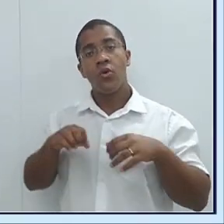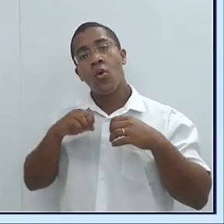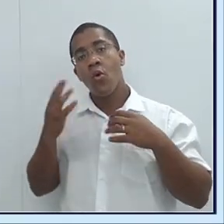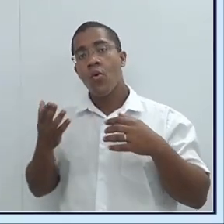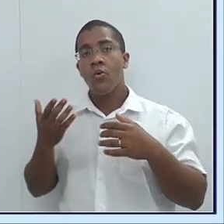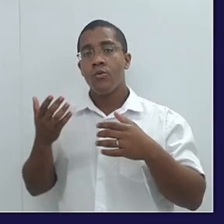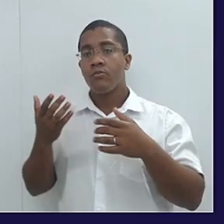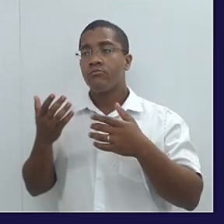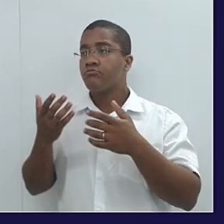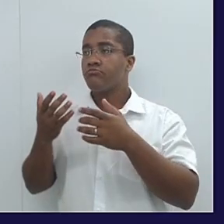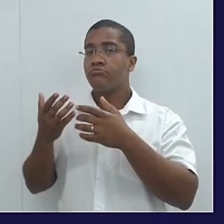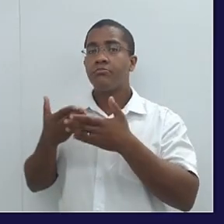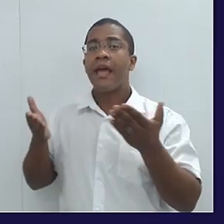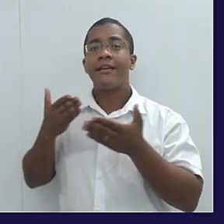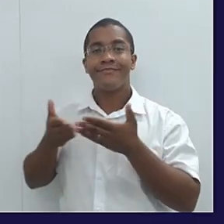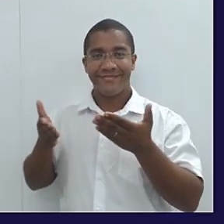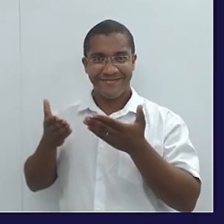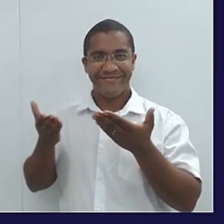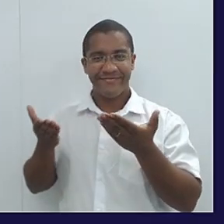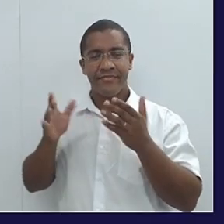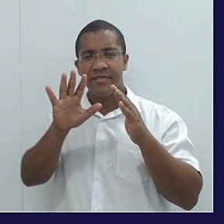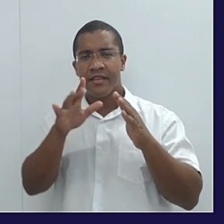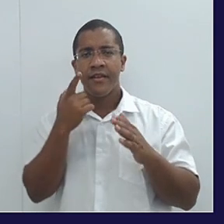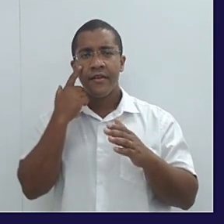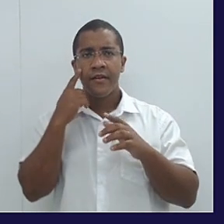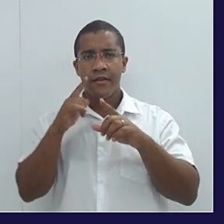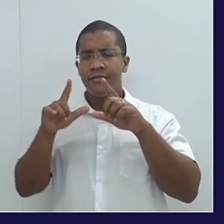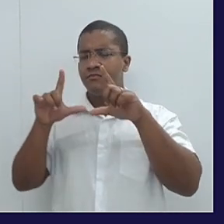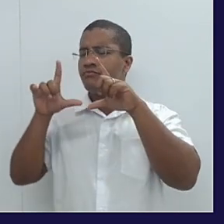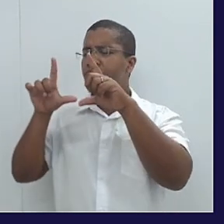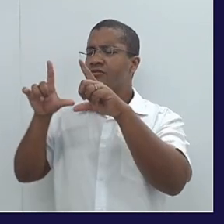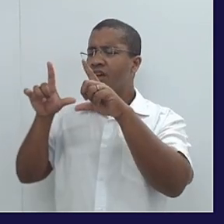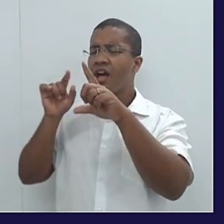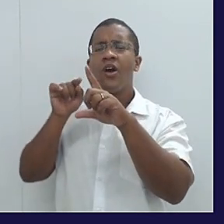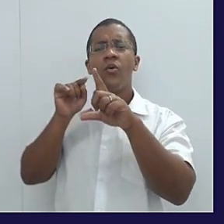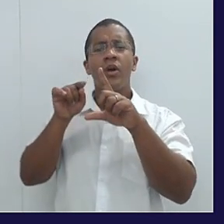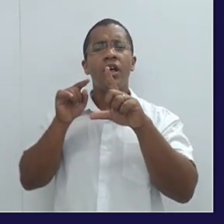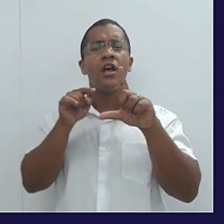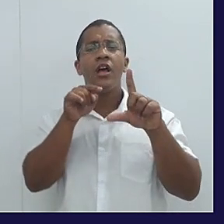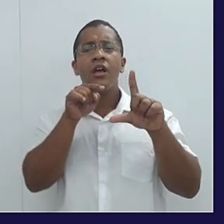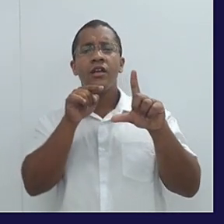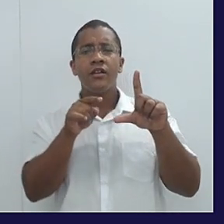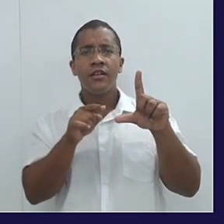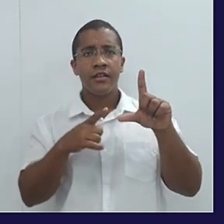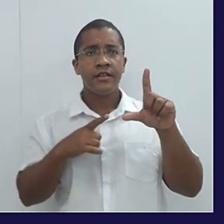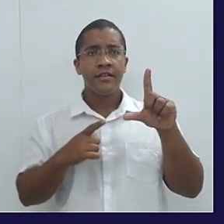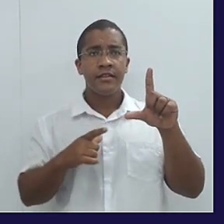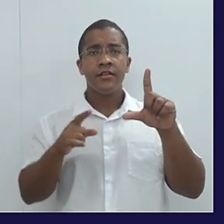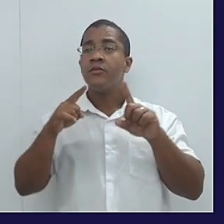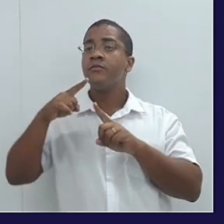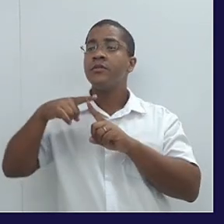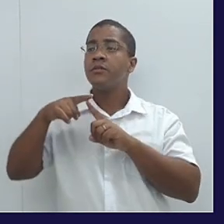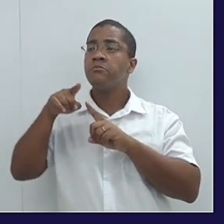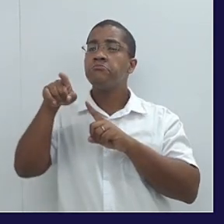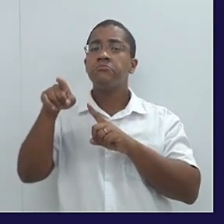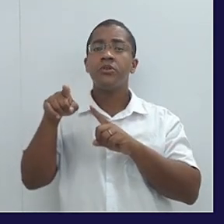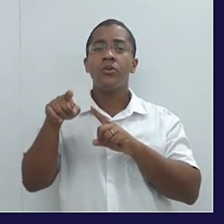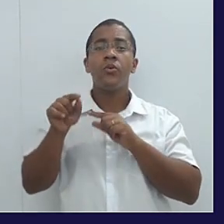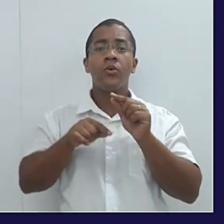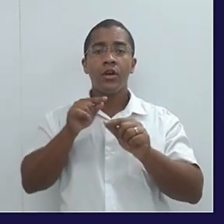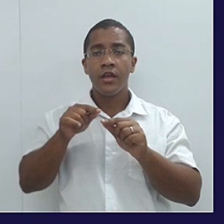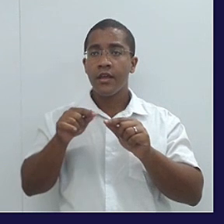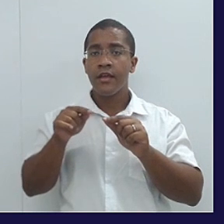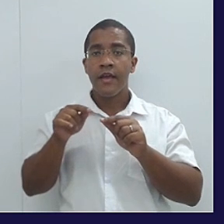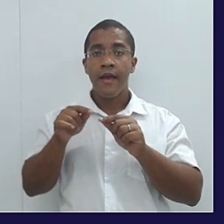de energia. Observe aí na telinha. Quando eu falo do selo do Procel, eu tenho lá, né, o tipo de